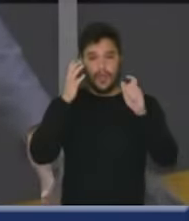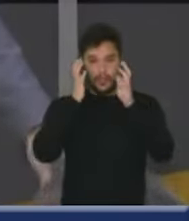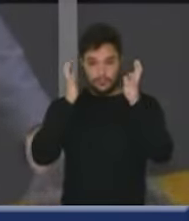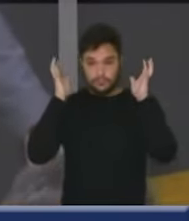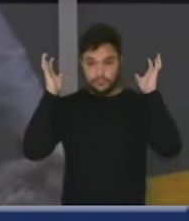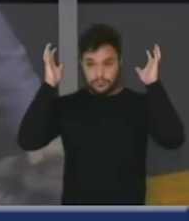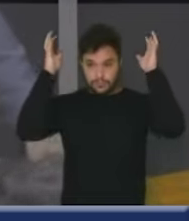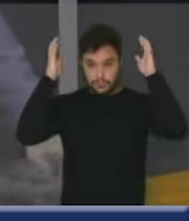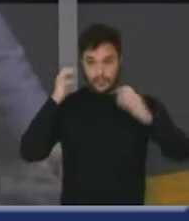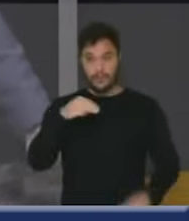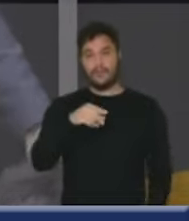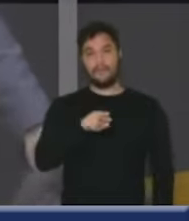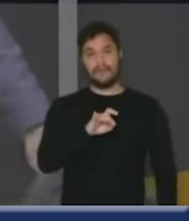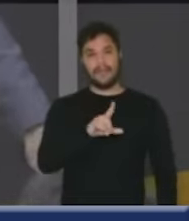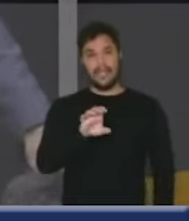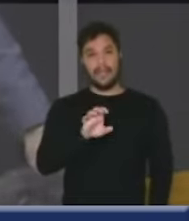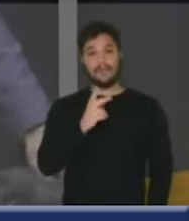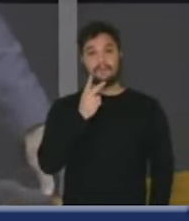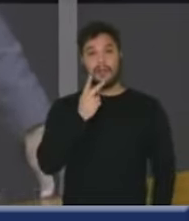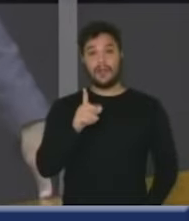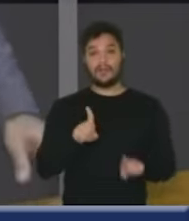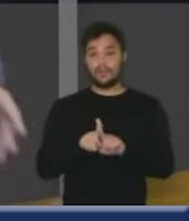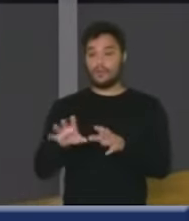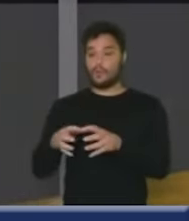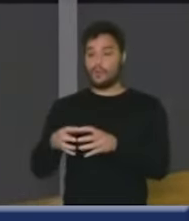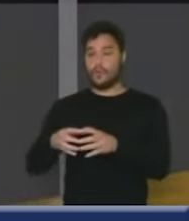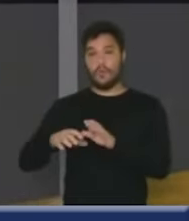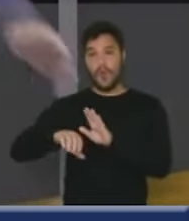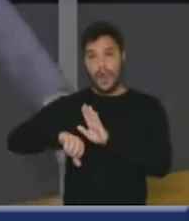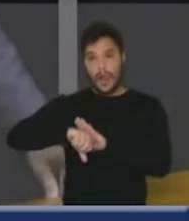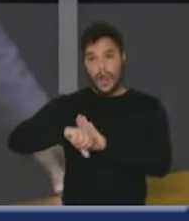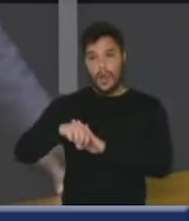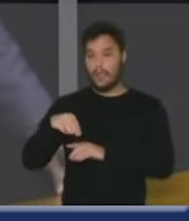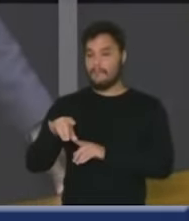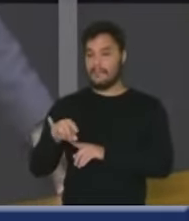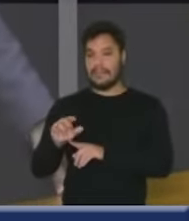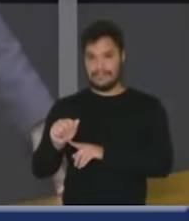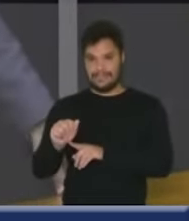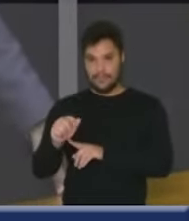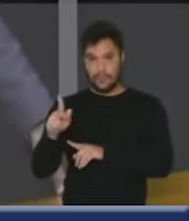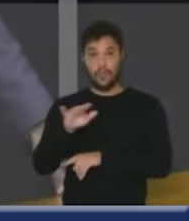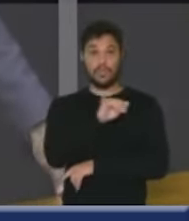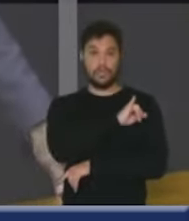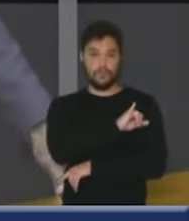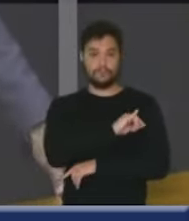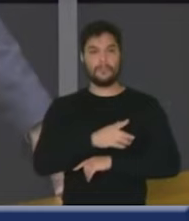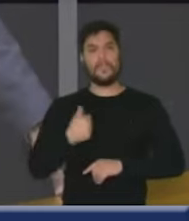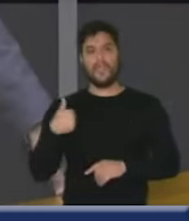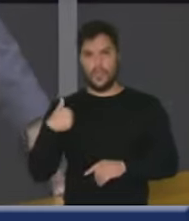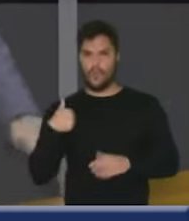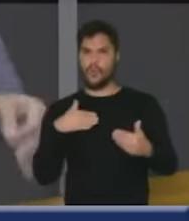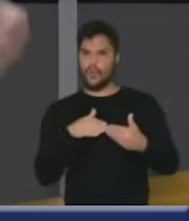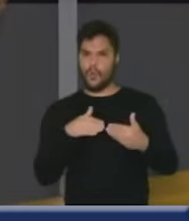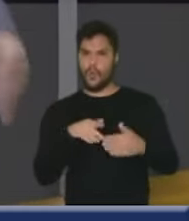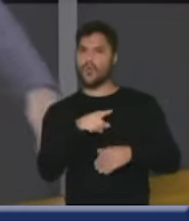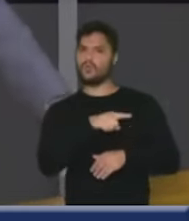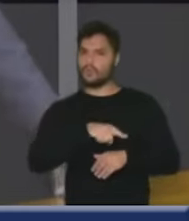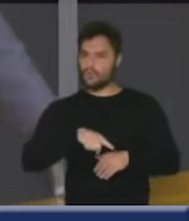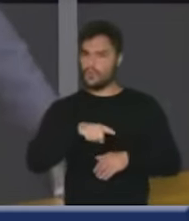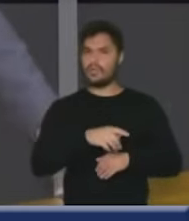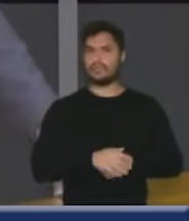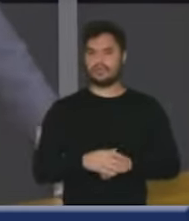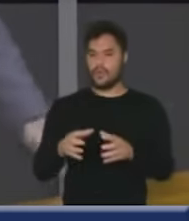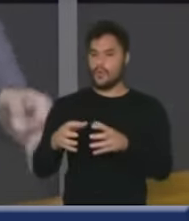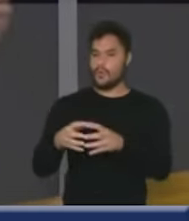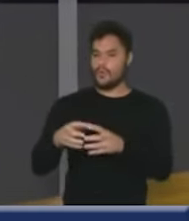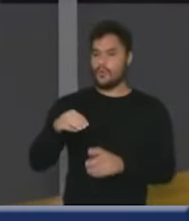respeito da questão da milícia do Rio de Janeiro e eu quero me somar a eles Porque de fato a milícia